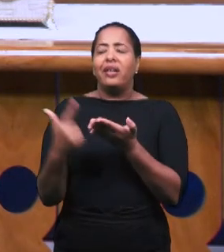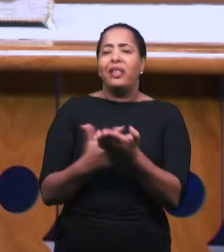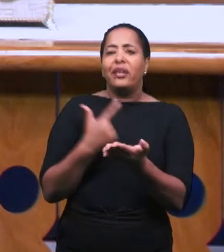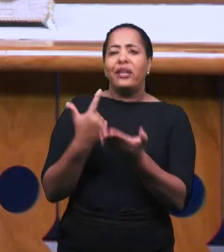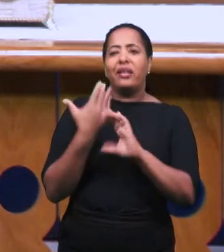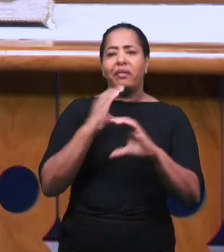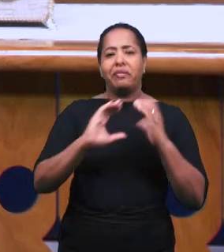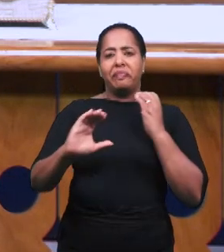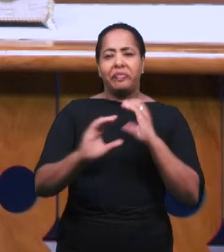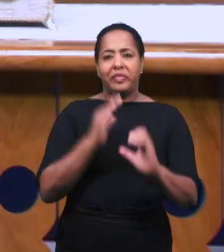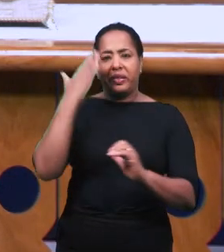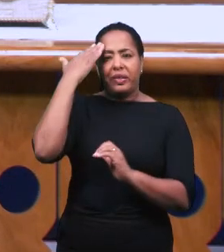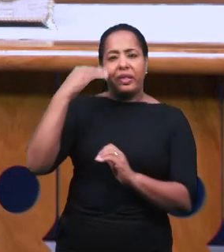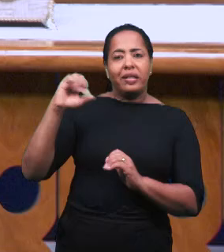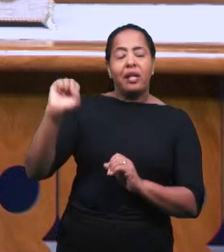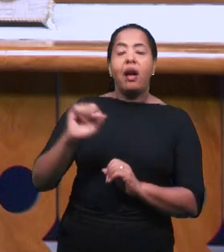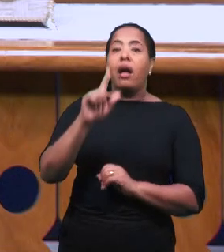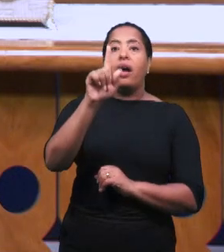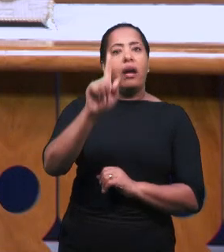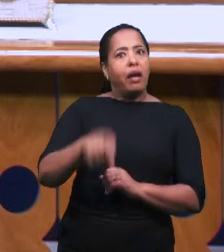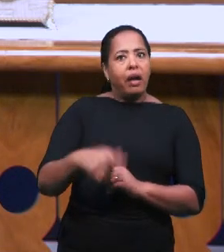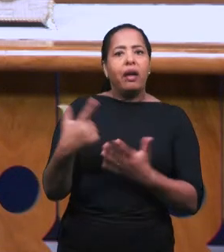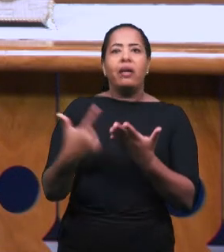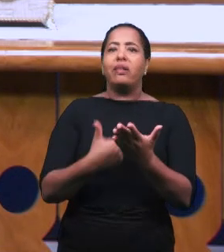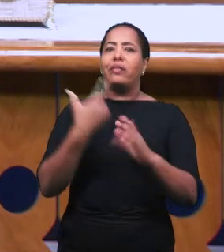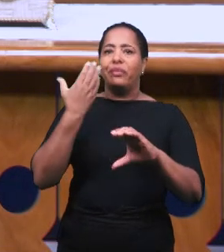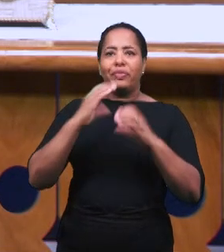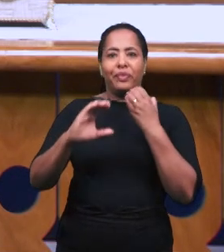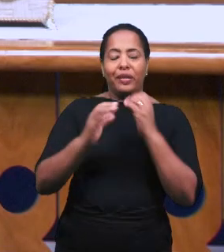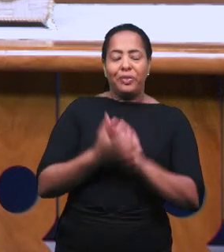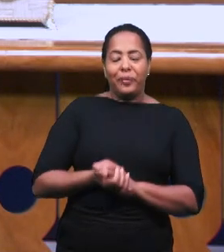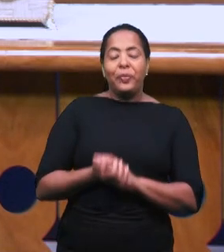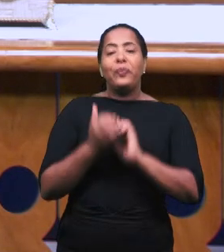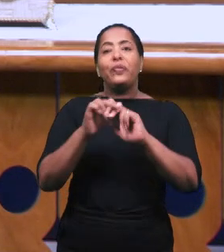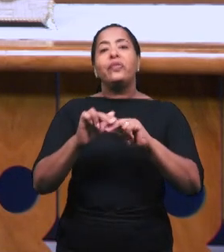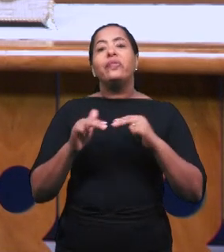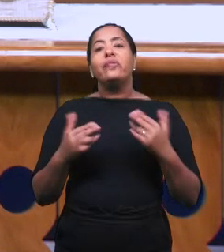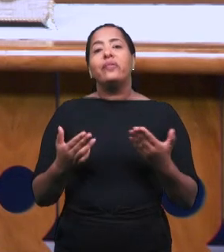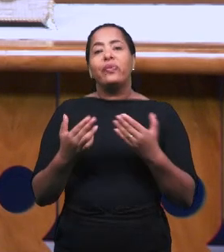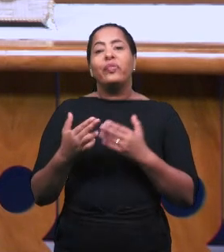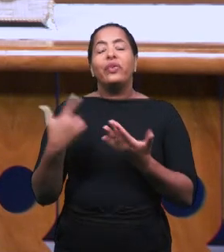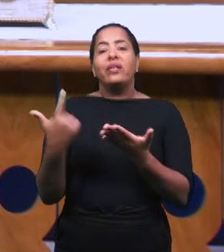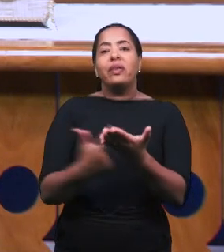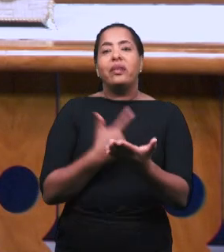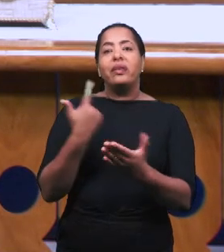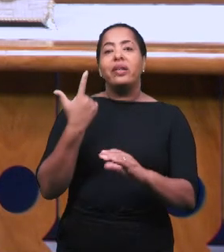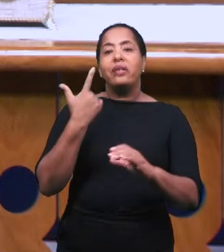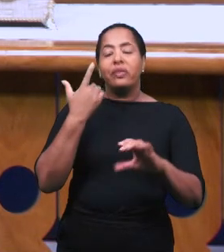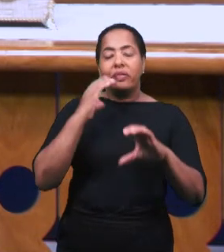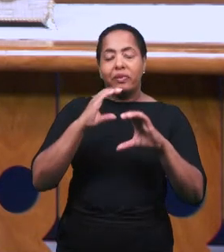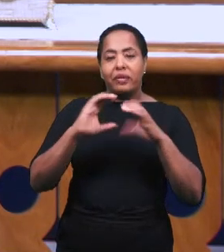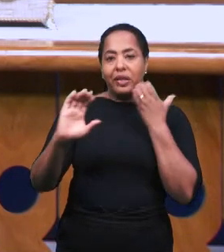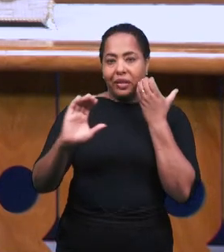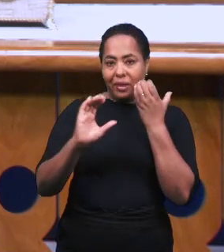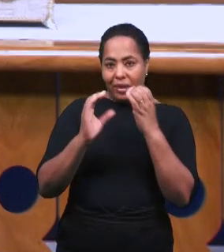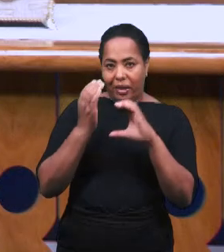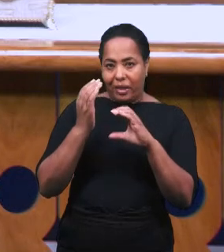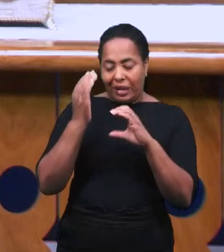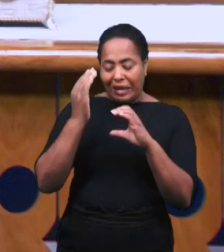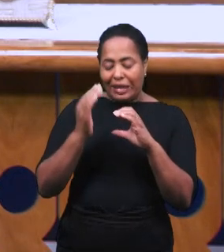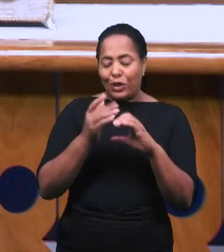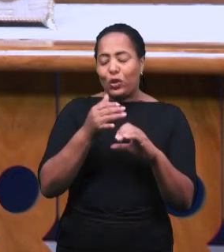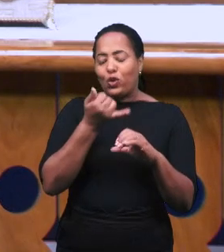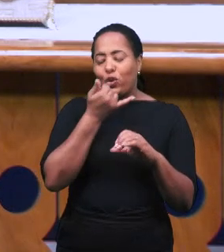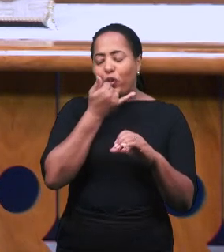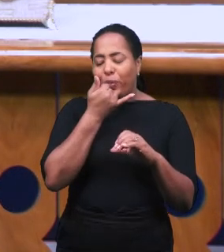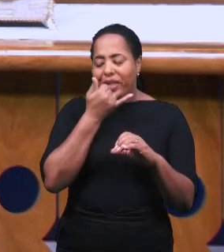Cantares de Salomão, é o livro de Apocalipse. O livro de Apocalipse, logo no 1º, no 2º capítulo, você